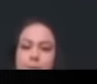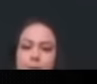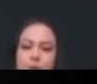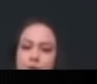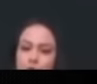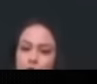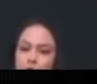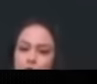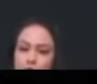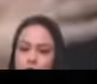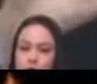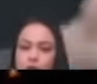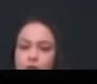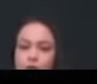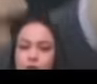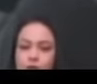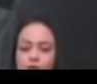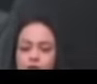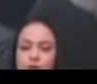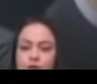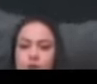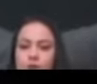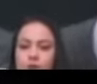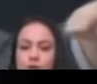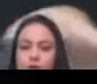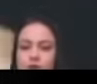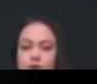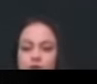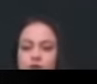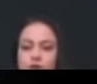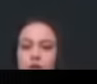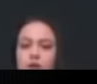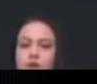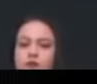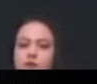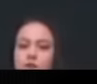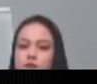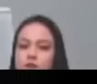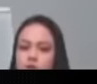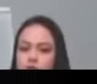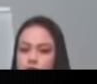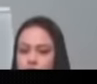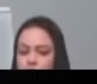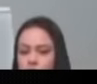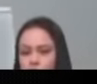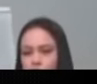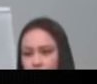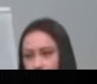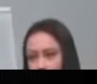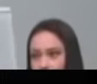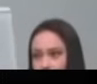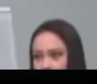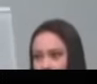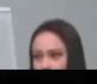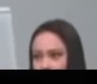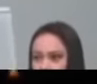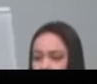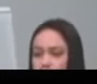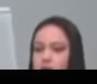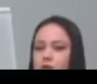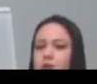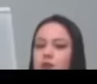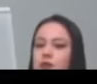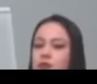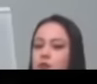vamos infirmar esta mas essa, conclusão da ministro, instância esse é o competente? segundo momento. Nós Não, temos que esse é